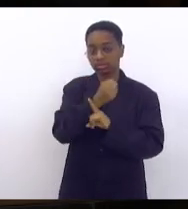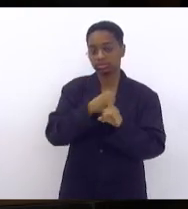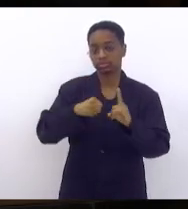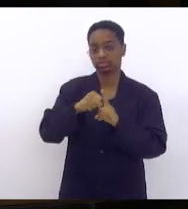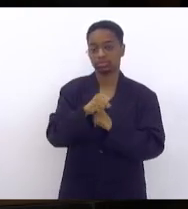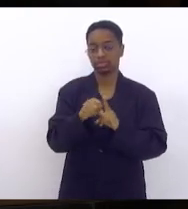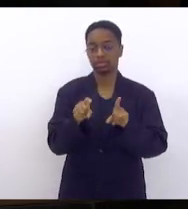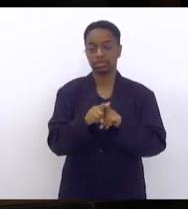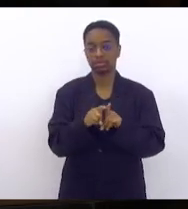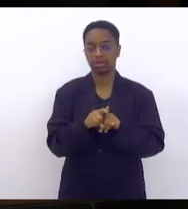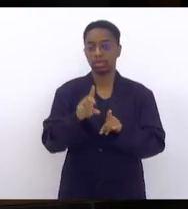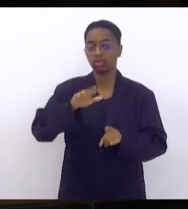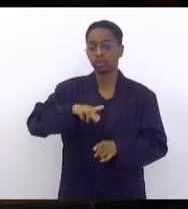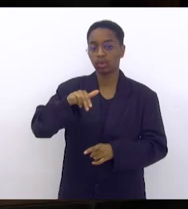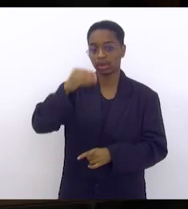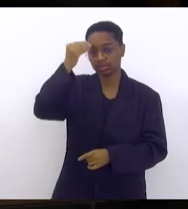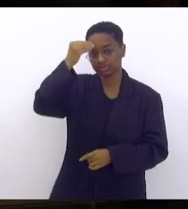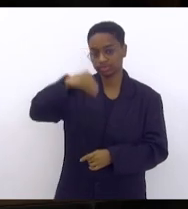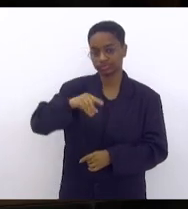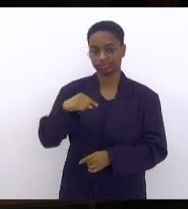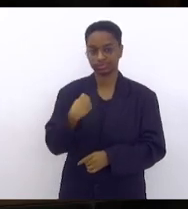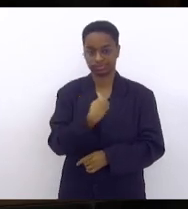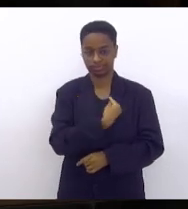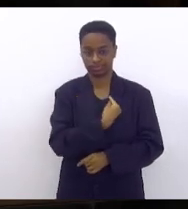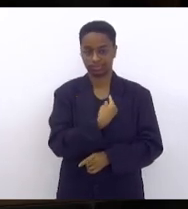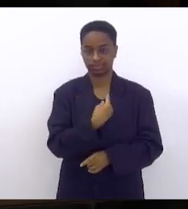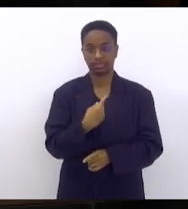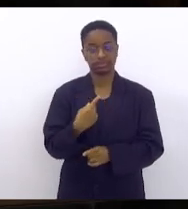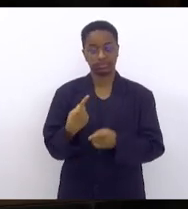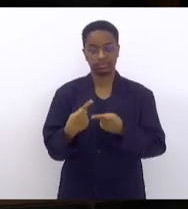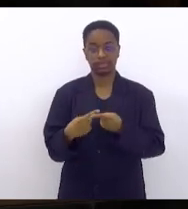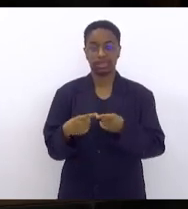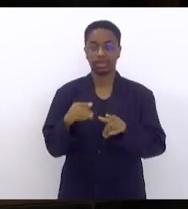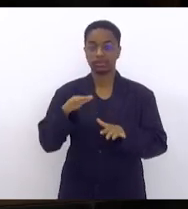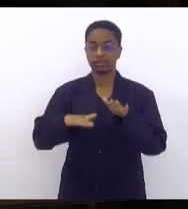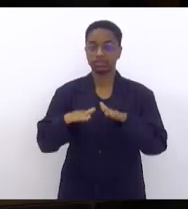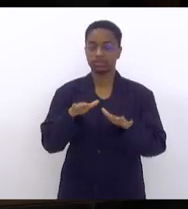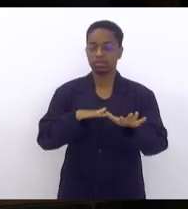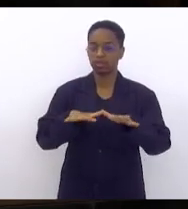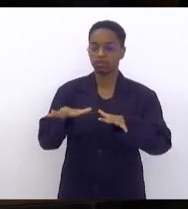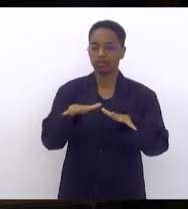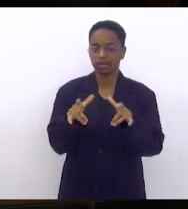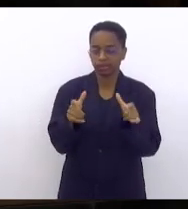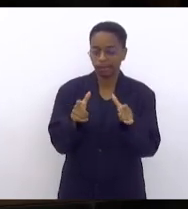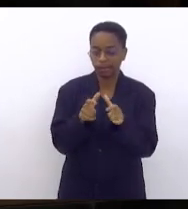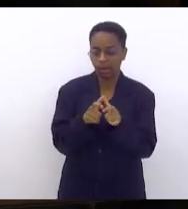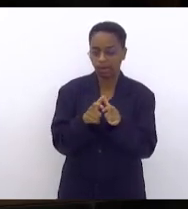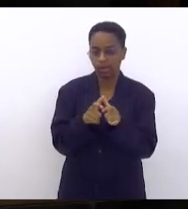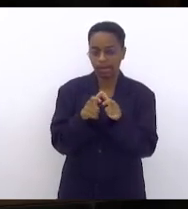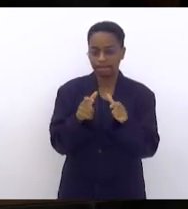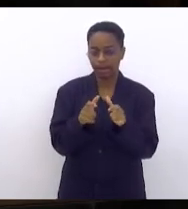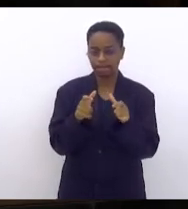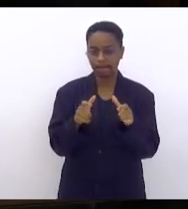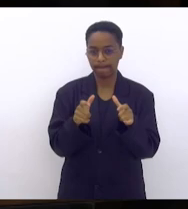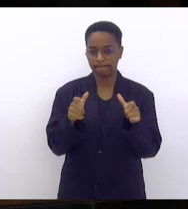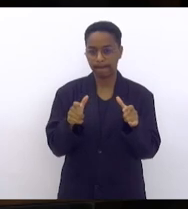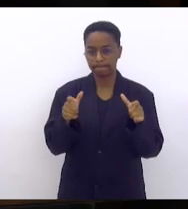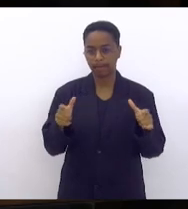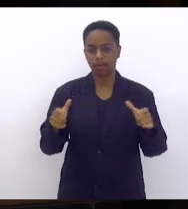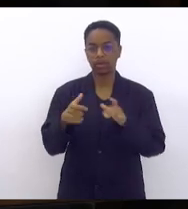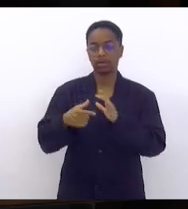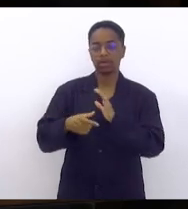ela nunca desistiu de nós, mesmo quando o movimento estava pequenininho, né? Foi crescendo devagar. Ano passado nós